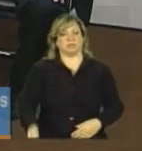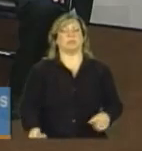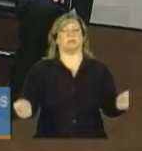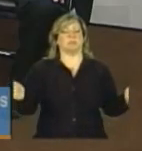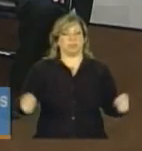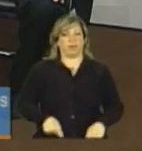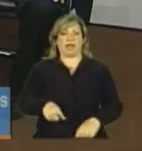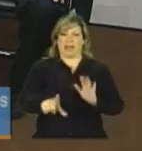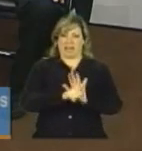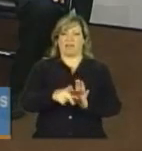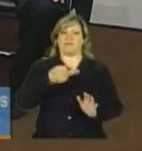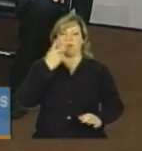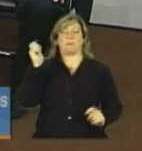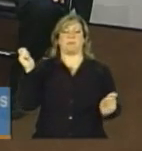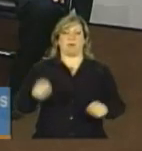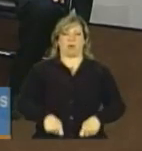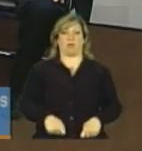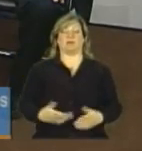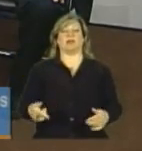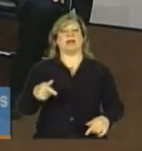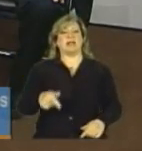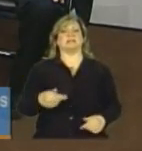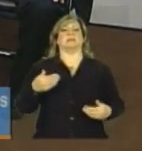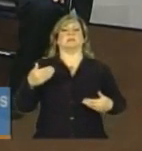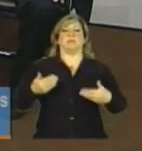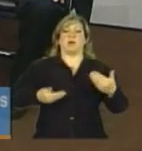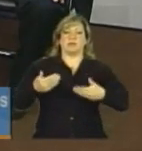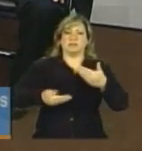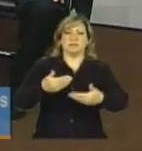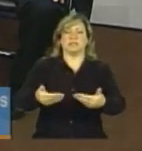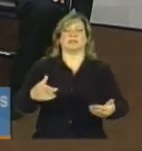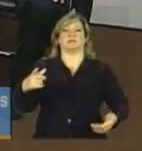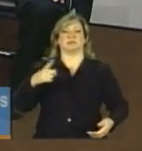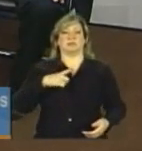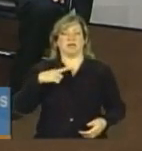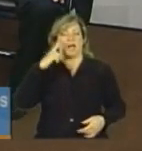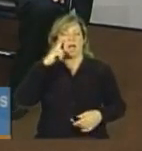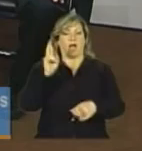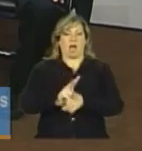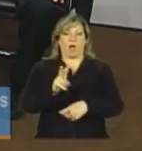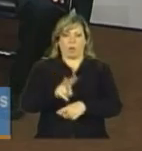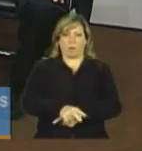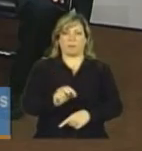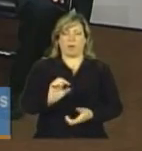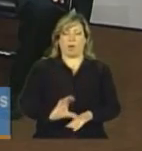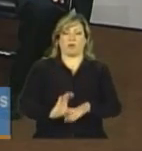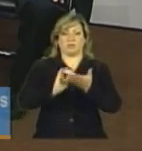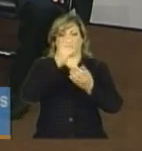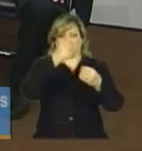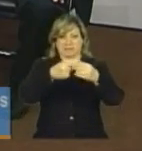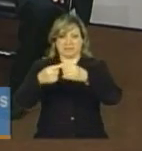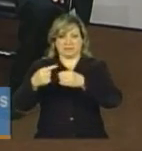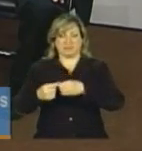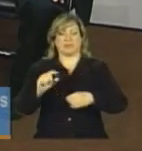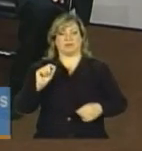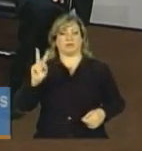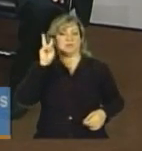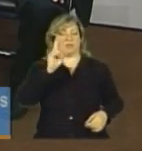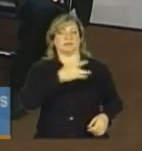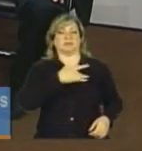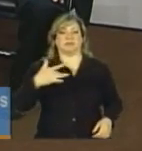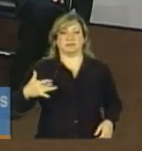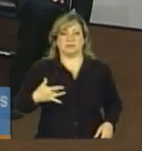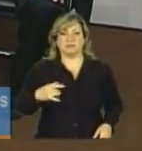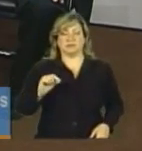complementar é que todo esse processo ele é acompanhado pelos conselhos municipais de segurança alimentar nutricional e